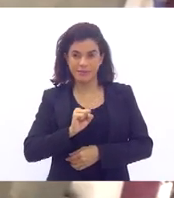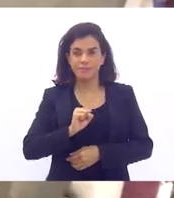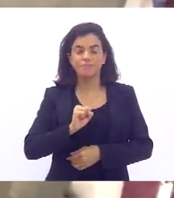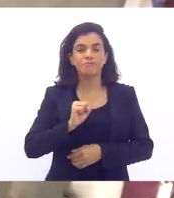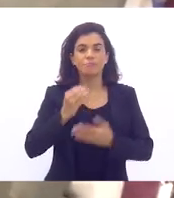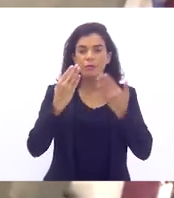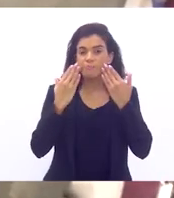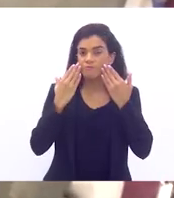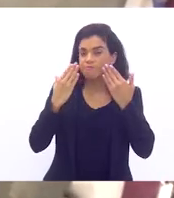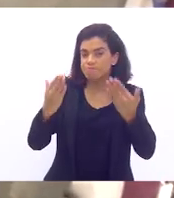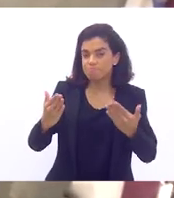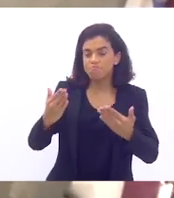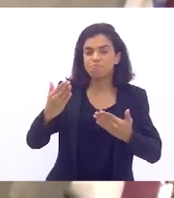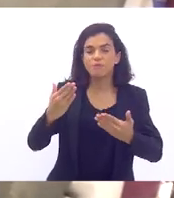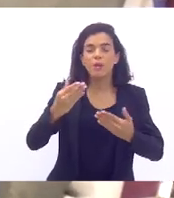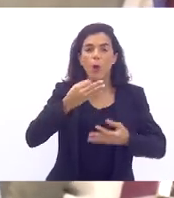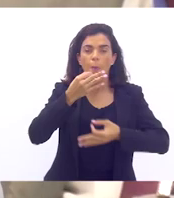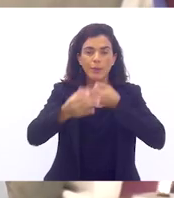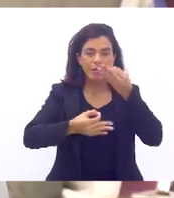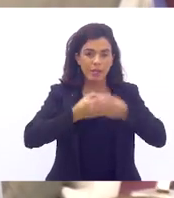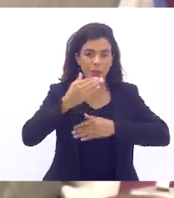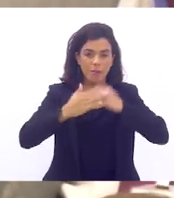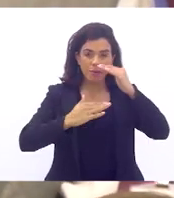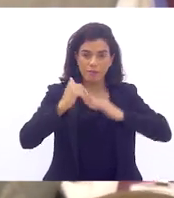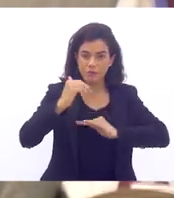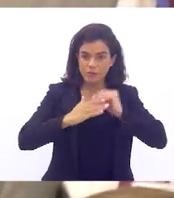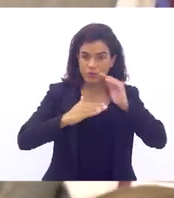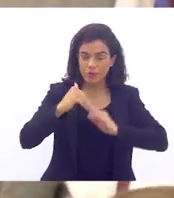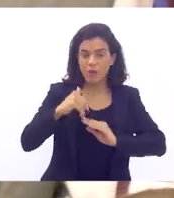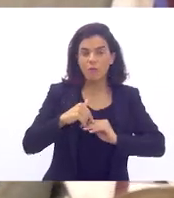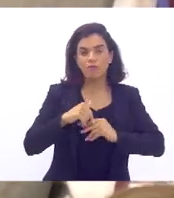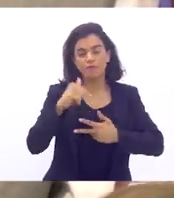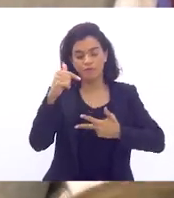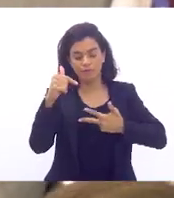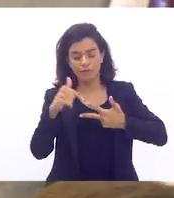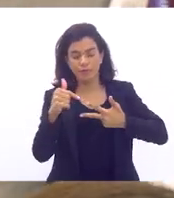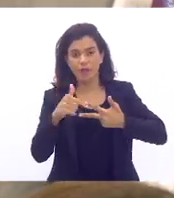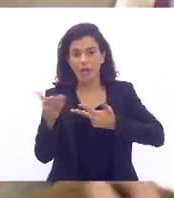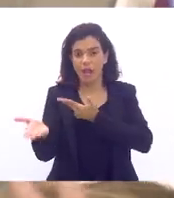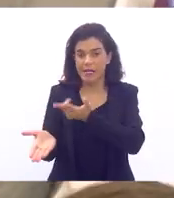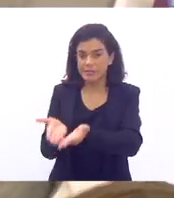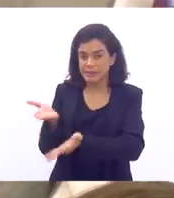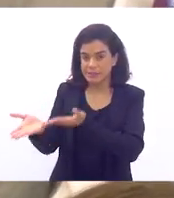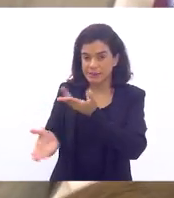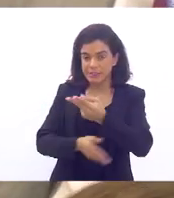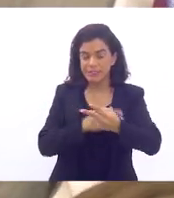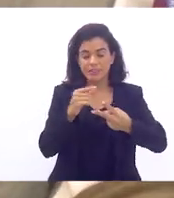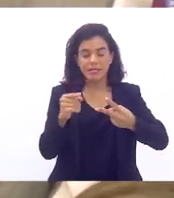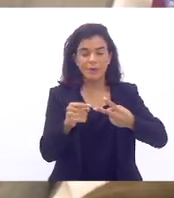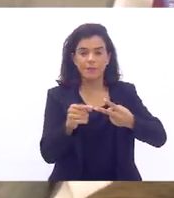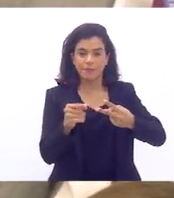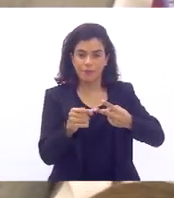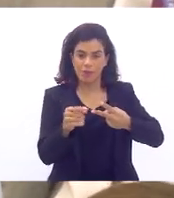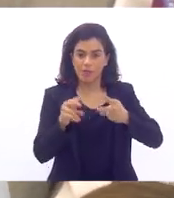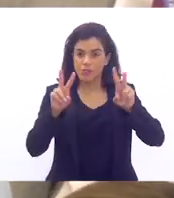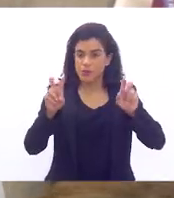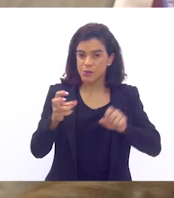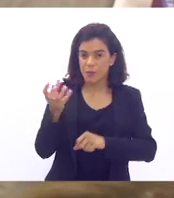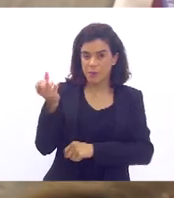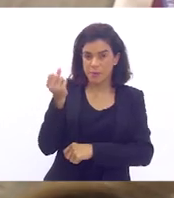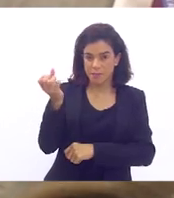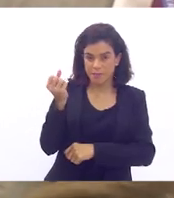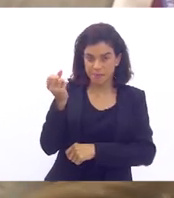possa se manifestar Tecnicamente tanto pela questão da assistência quanto pela questão da pensão